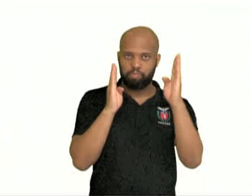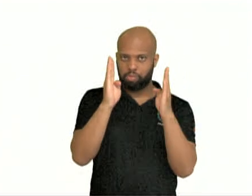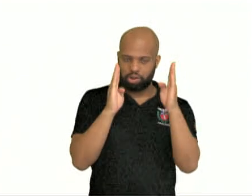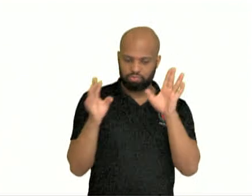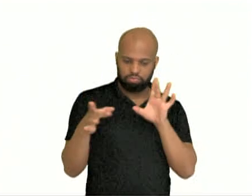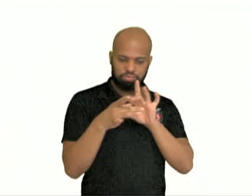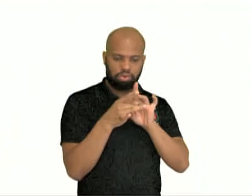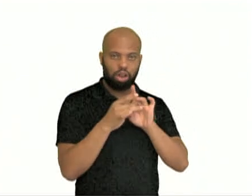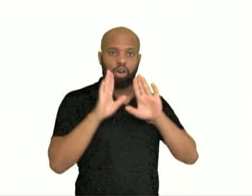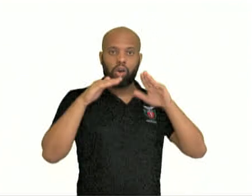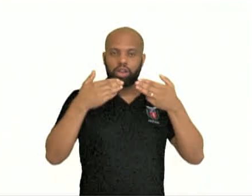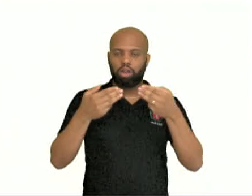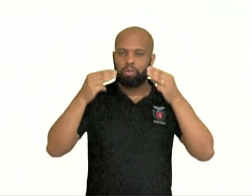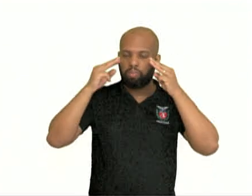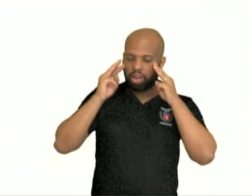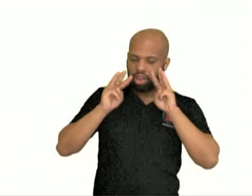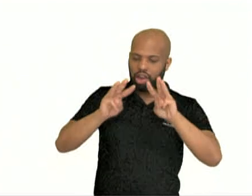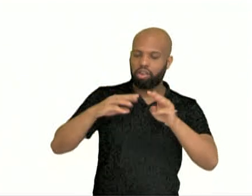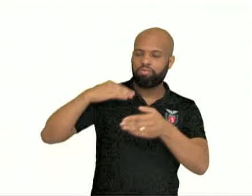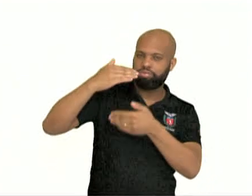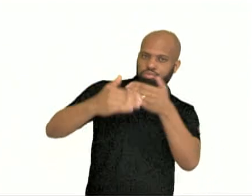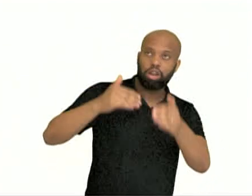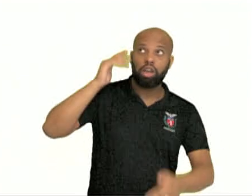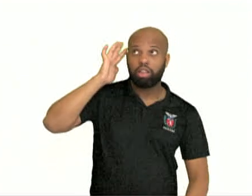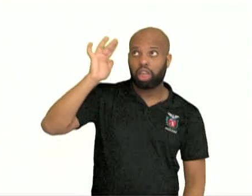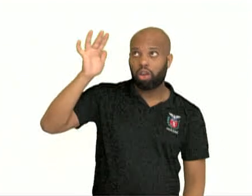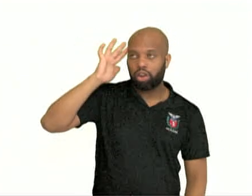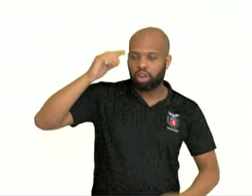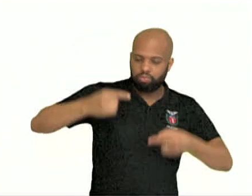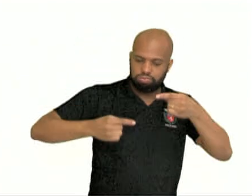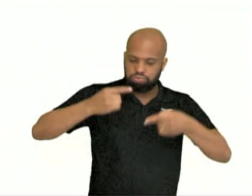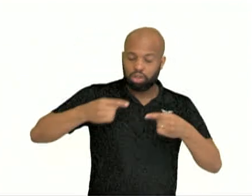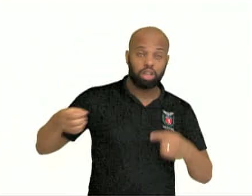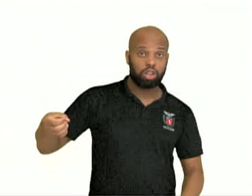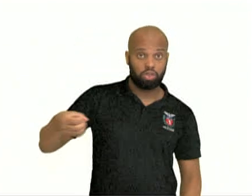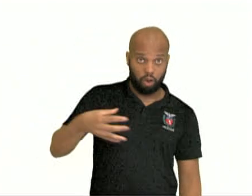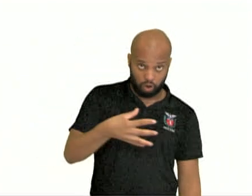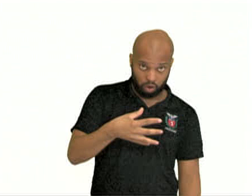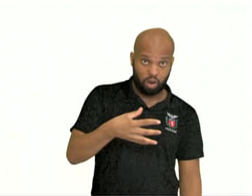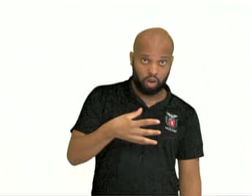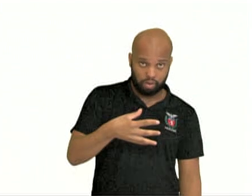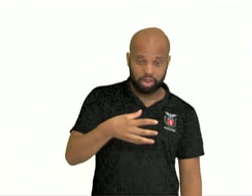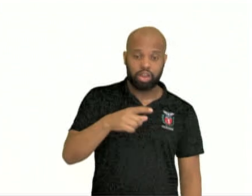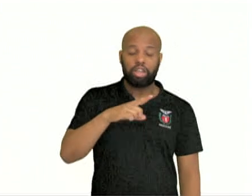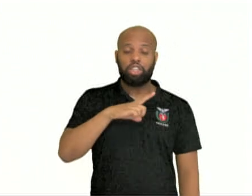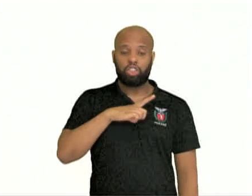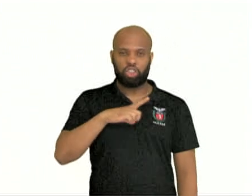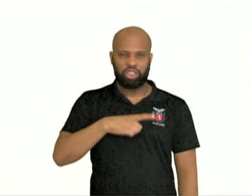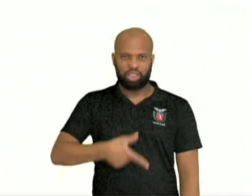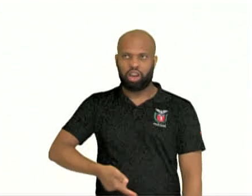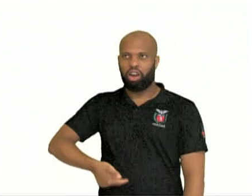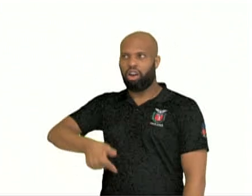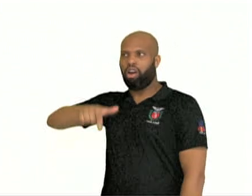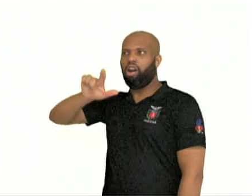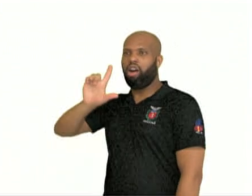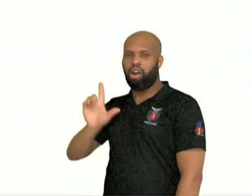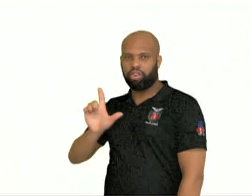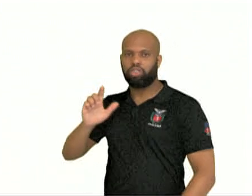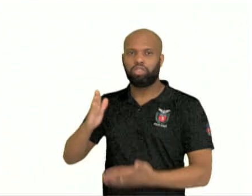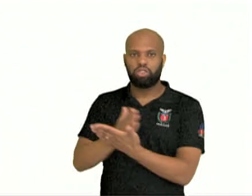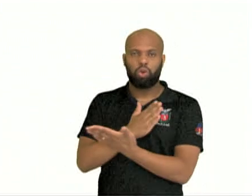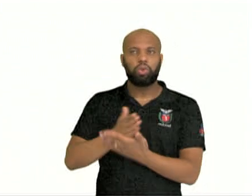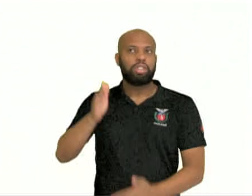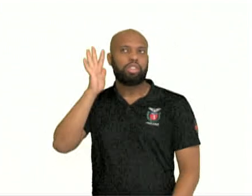Maquiavel desenvolveu uma teoria política inovadora em relação aos teóricos